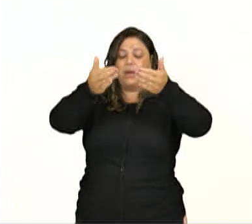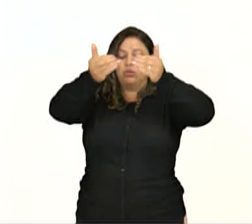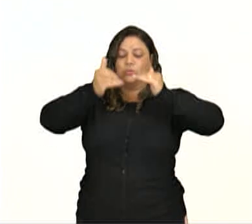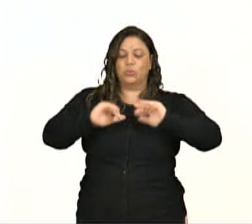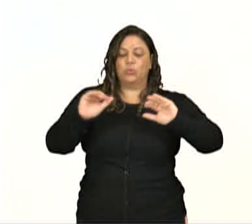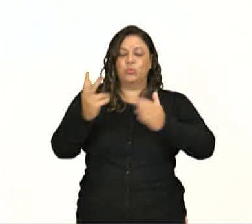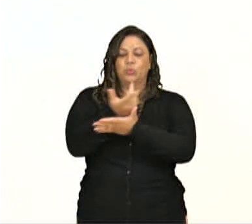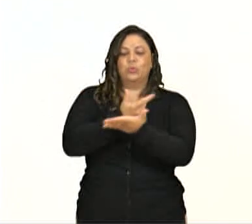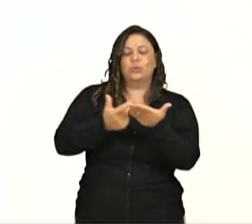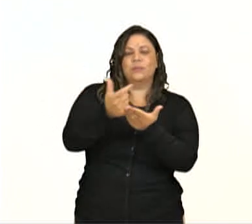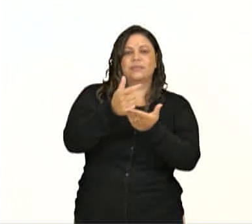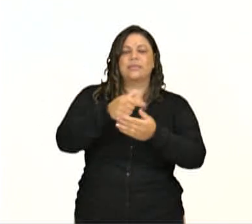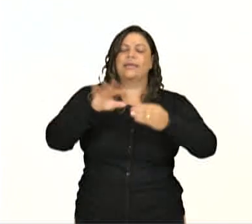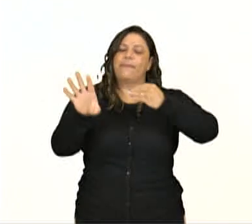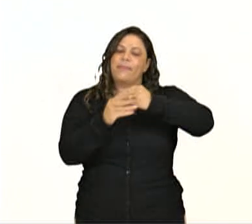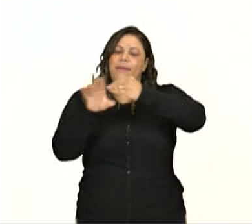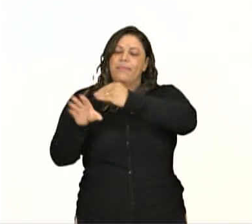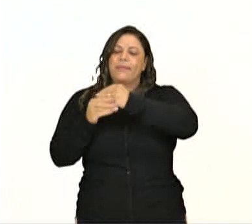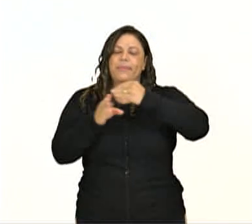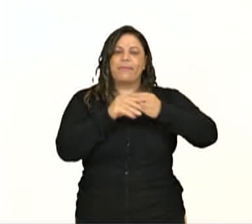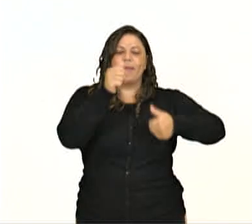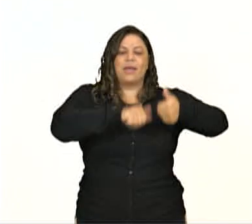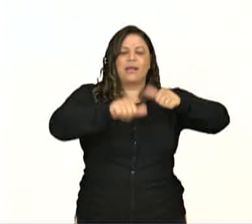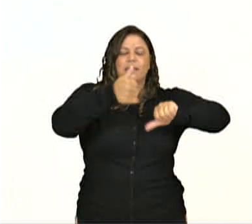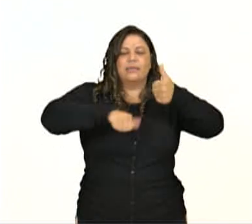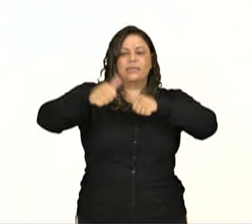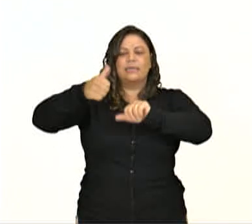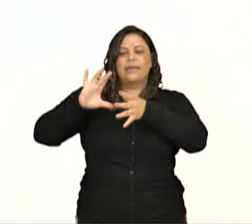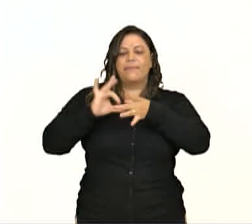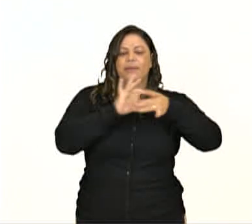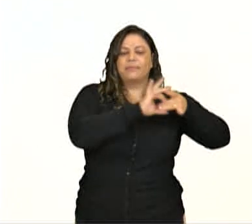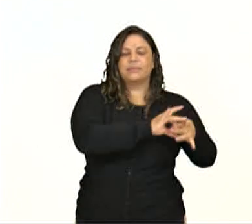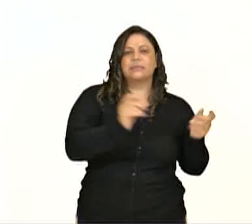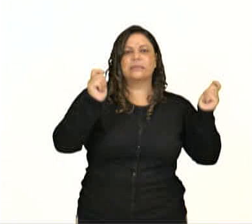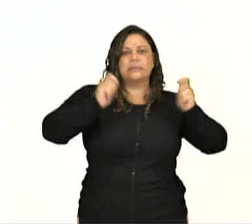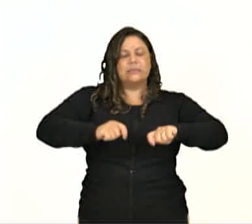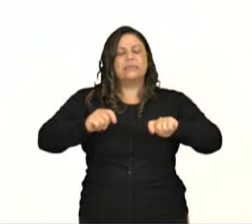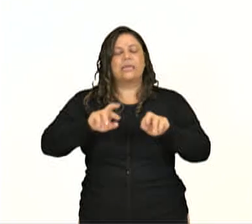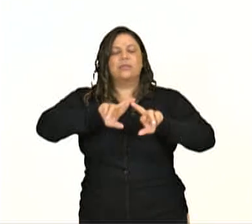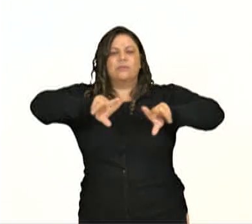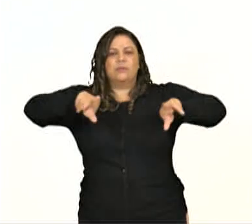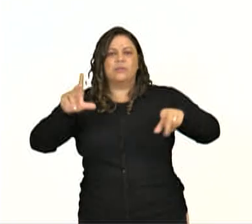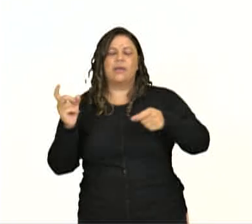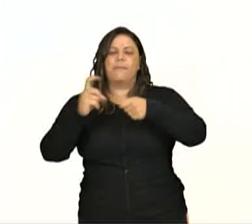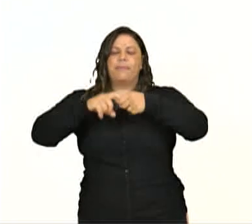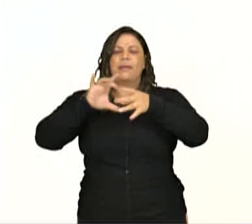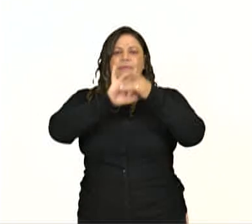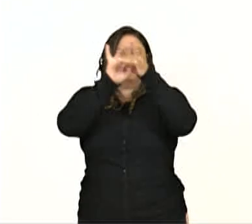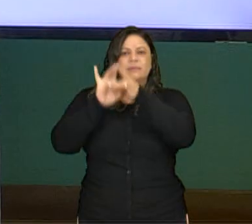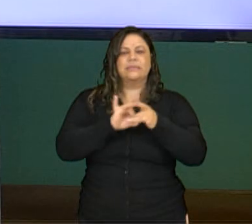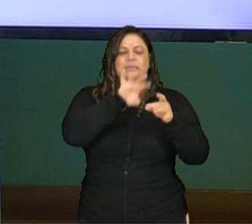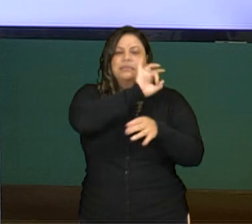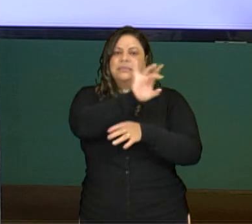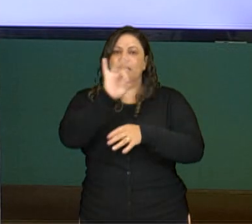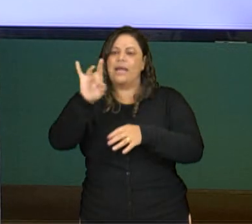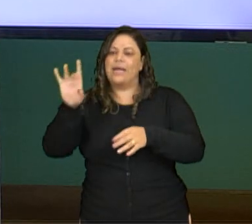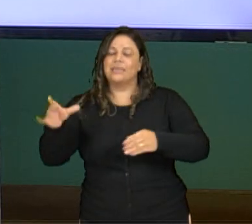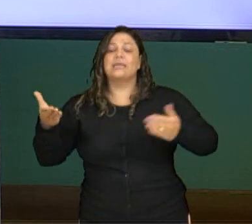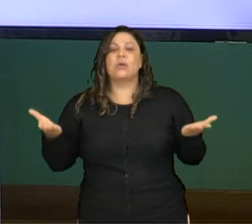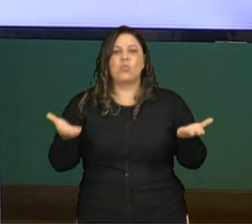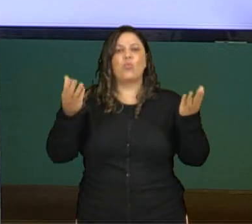complete as ligações químicas dos átomos de forma que satisfaça as ligações de cada um deles.